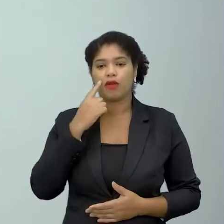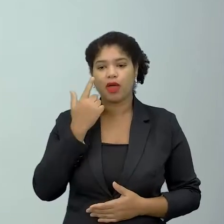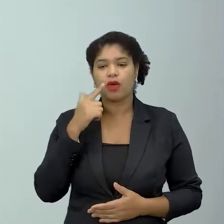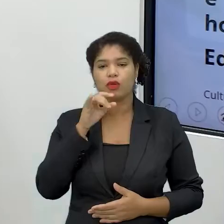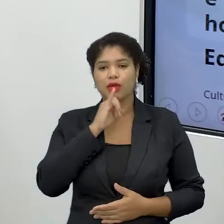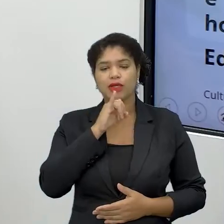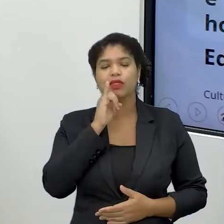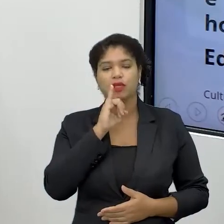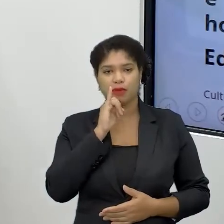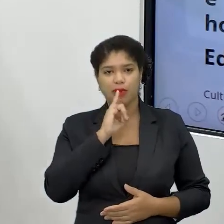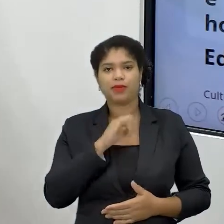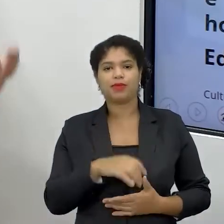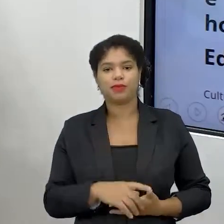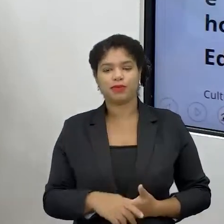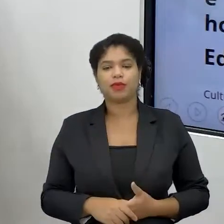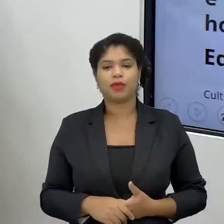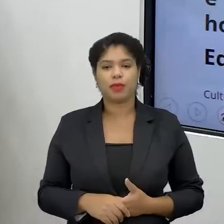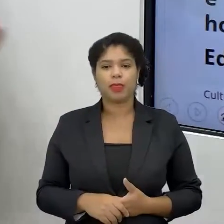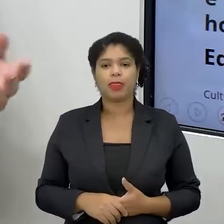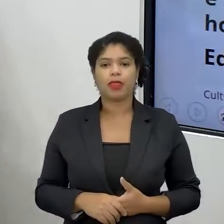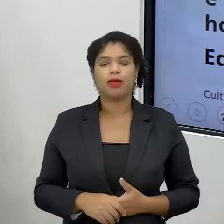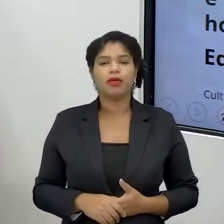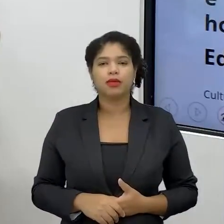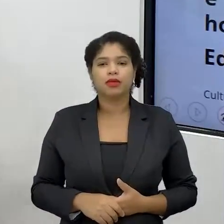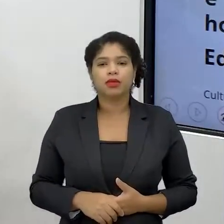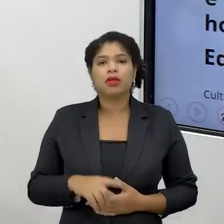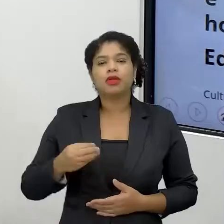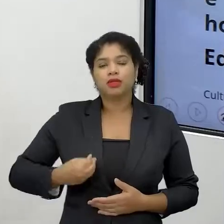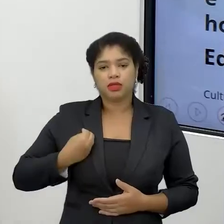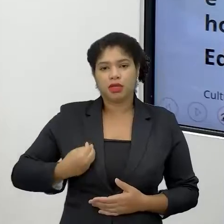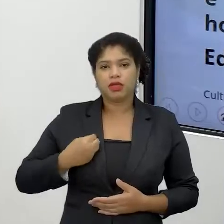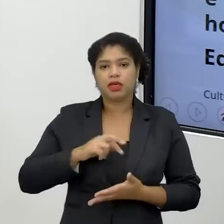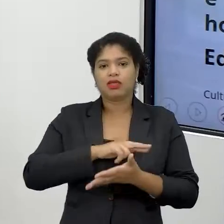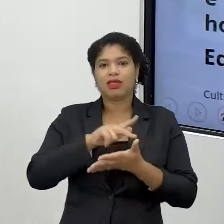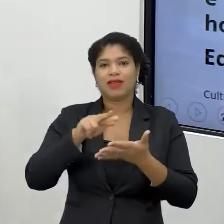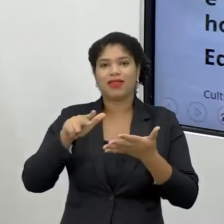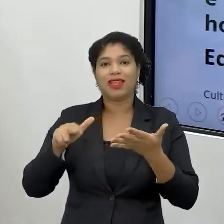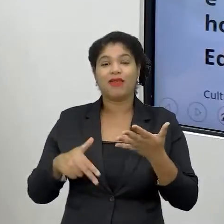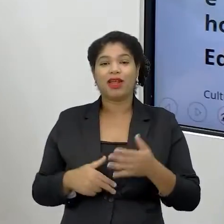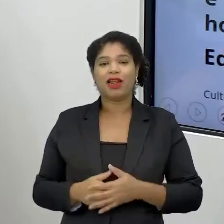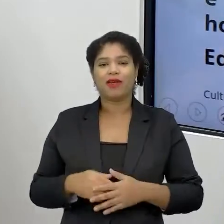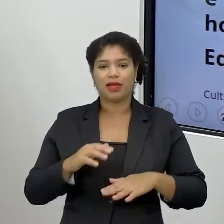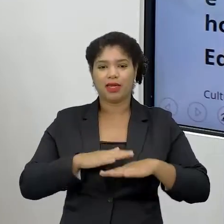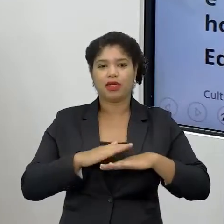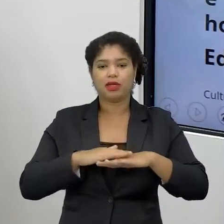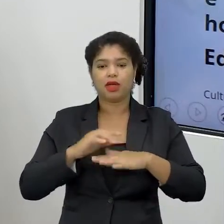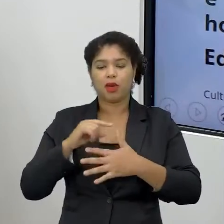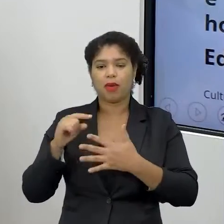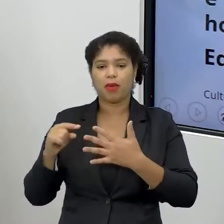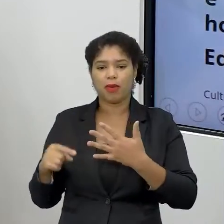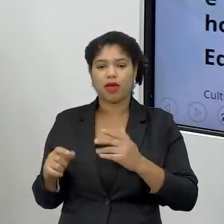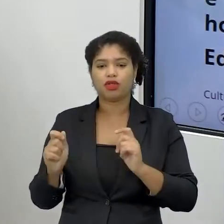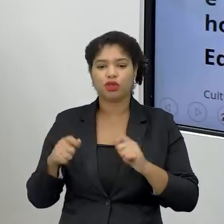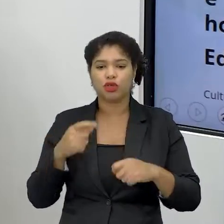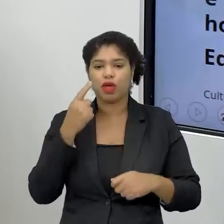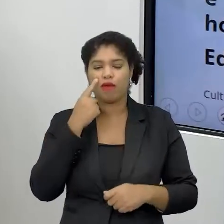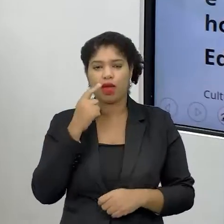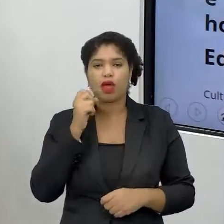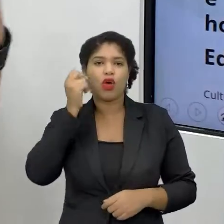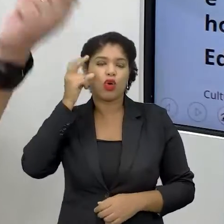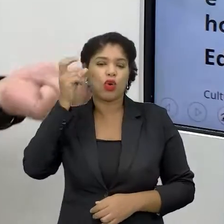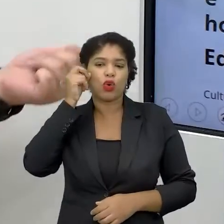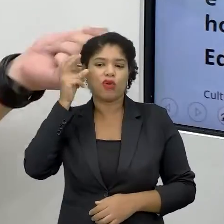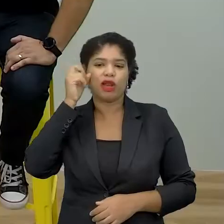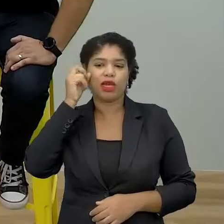exemplo, é isso? Não, eu acho que assim, existem os exemplos, mas eu acho que o mais legal da gente pensar é que assim, se a cultura ela